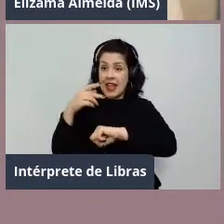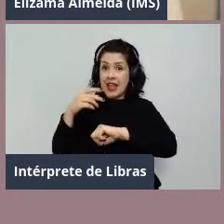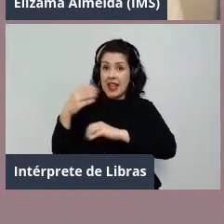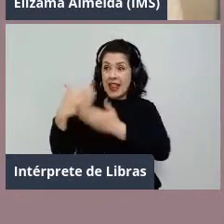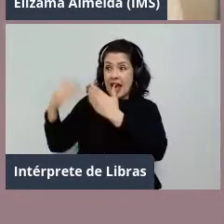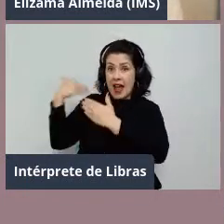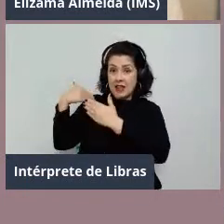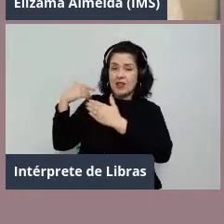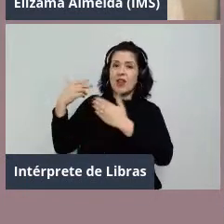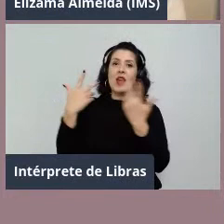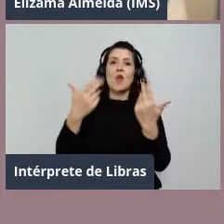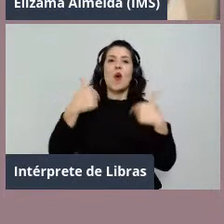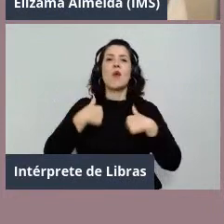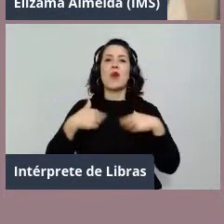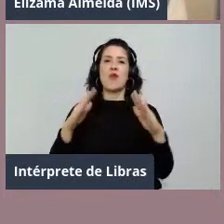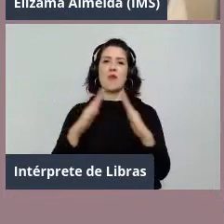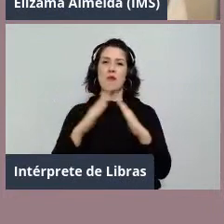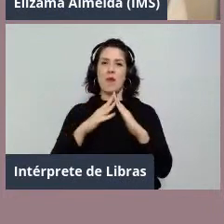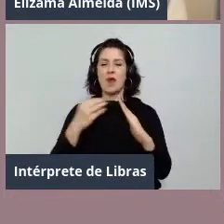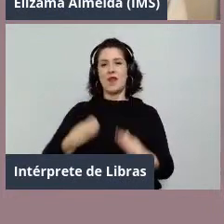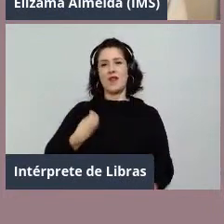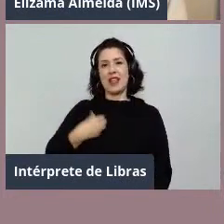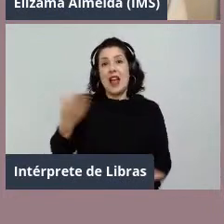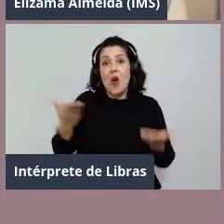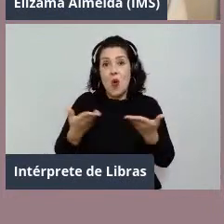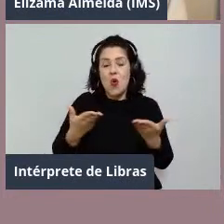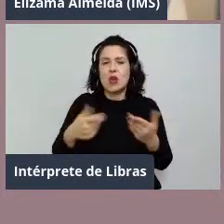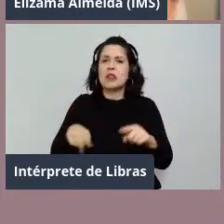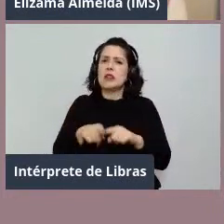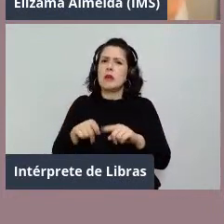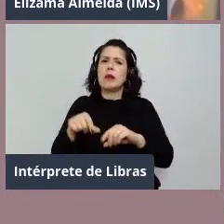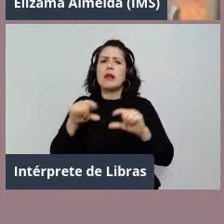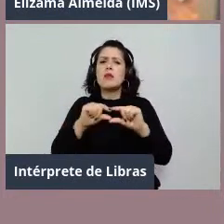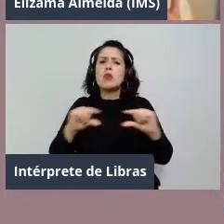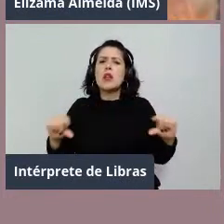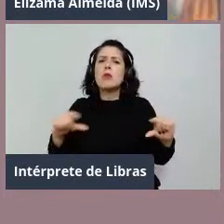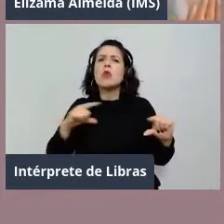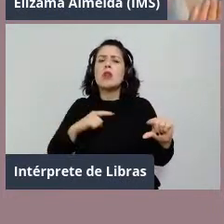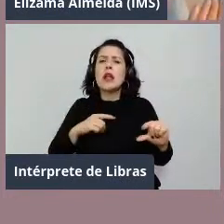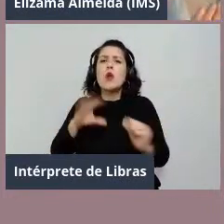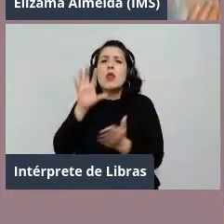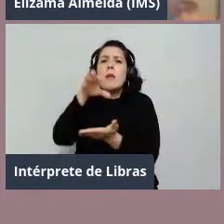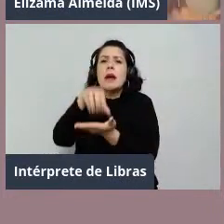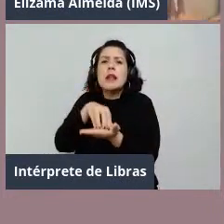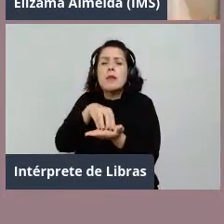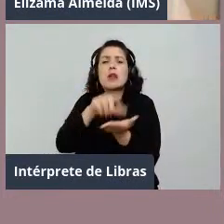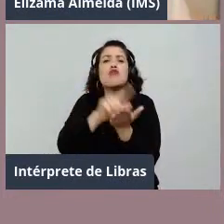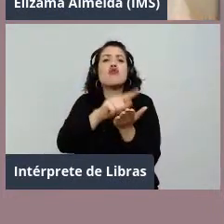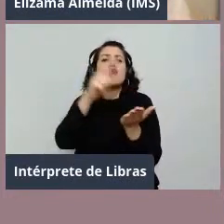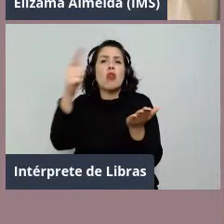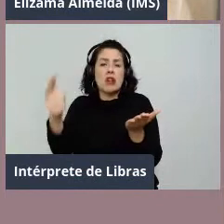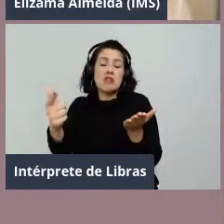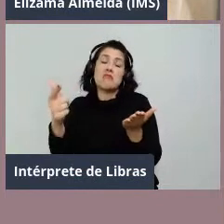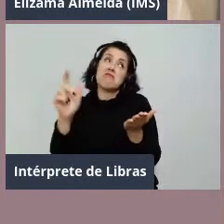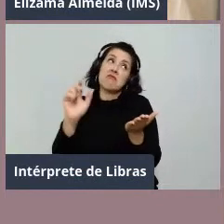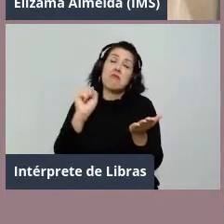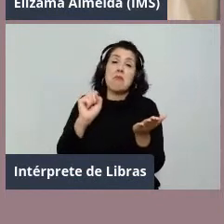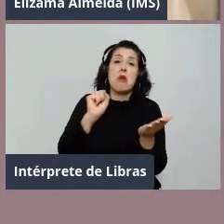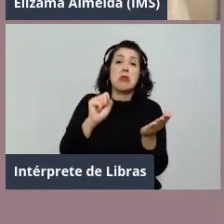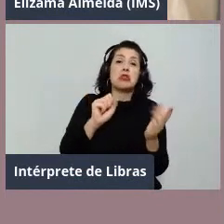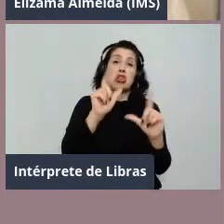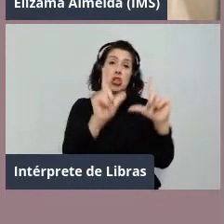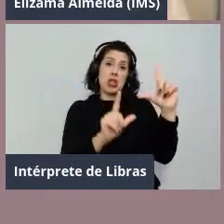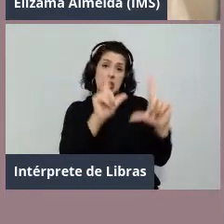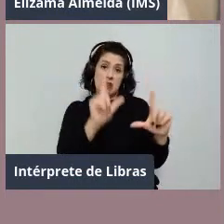gente consegue ler ali no cantinho, Departamento de Jornalismo, no início TV, possivelmente a TV Globo, que até hoje está